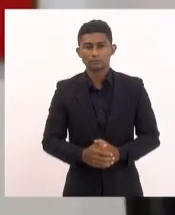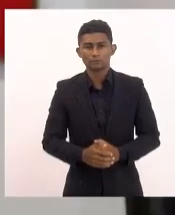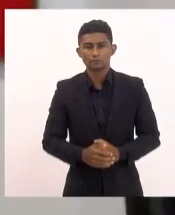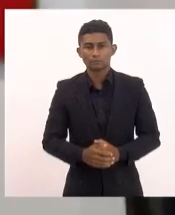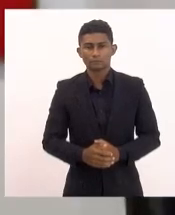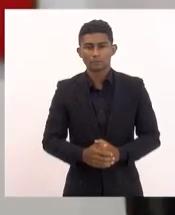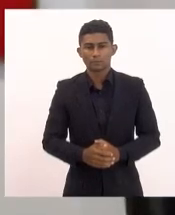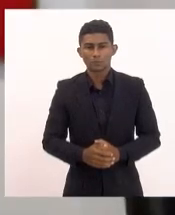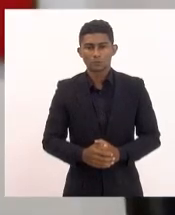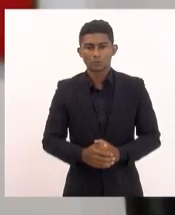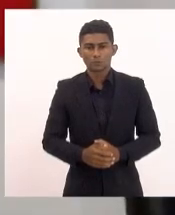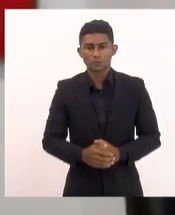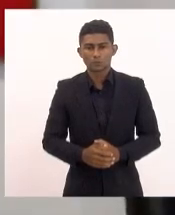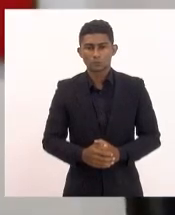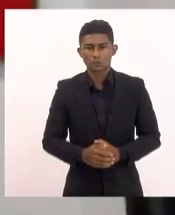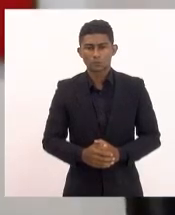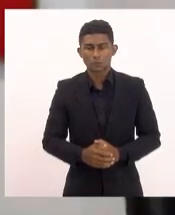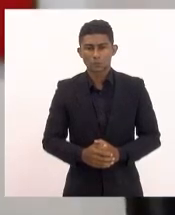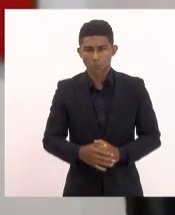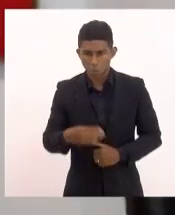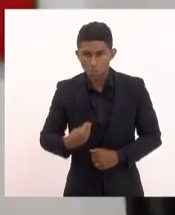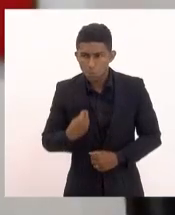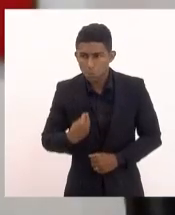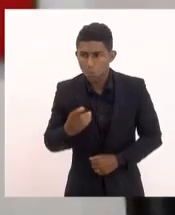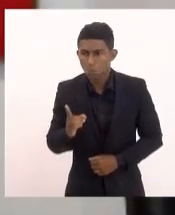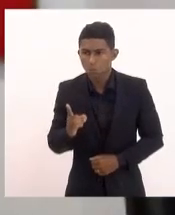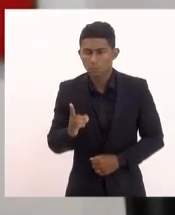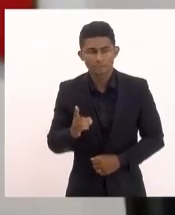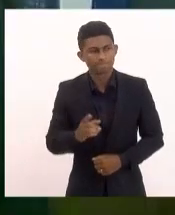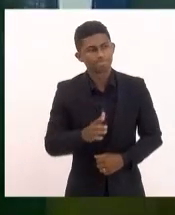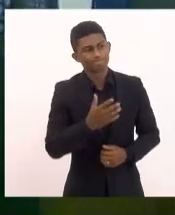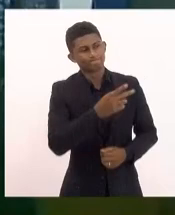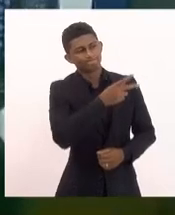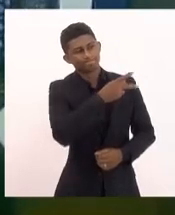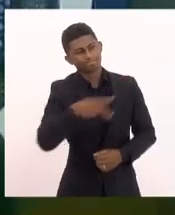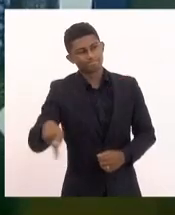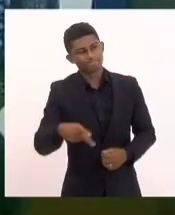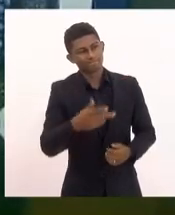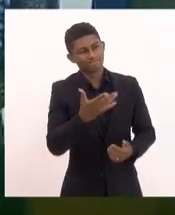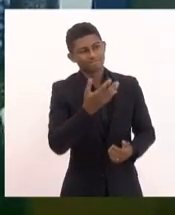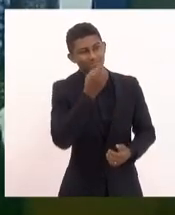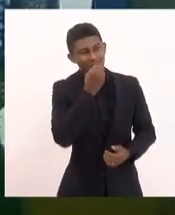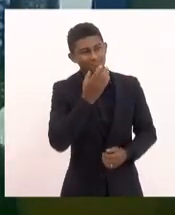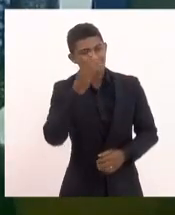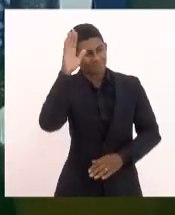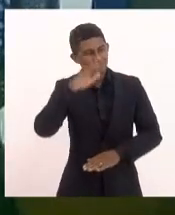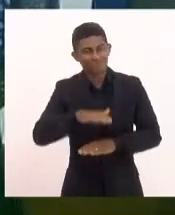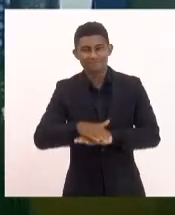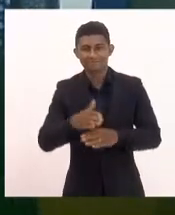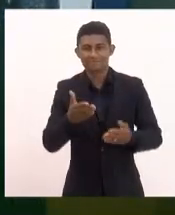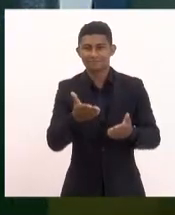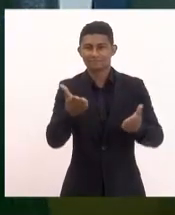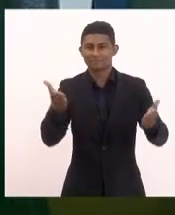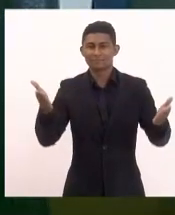Deputado Márcio Pacheco. Boa tarde, senhor presidente. Boa tarde a todas e a todos.